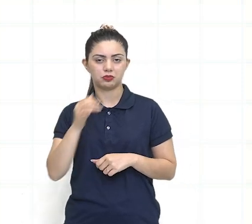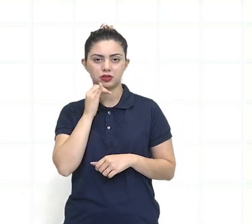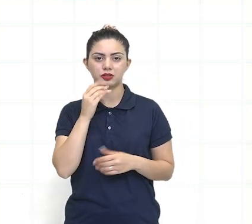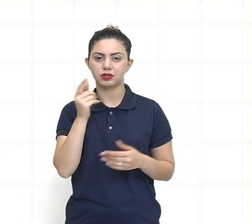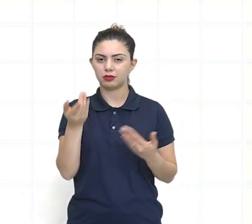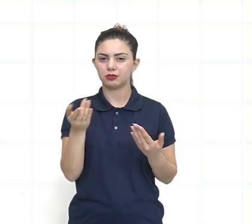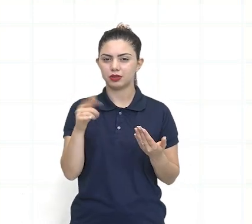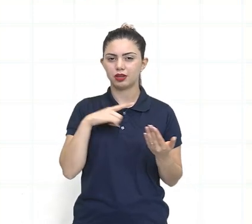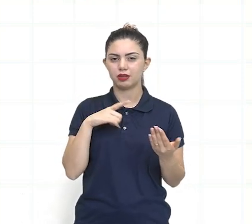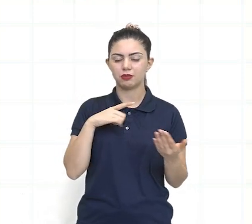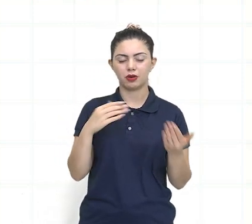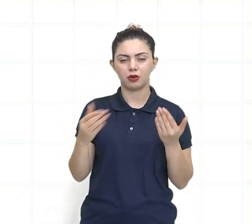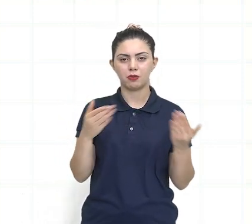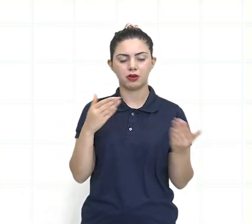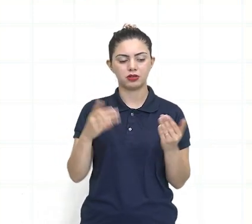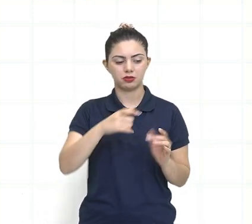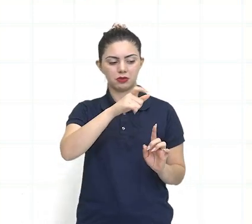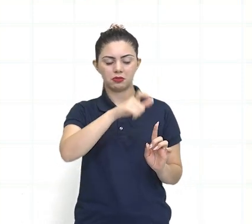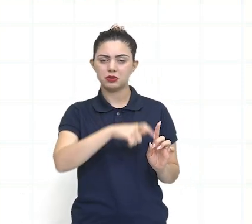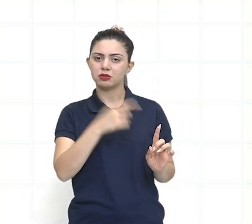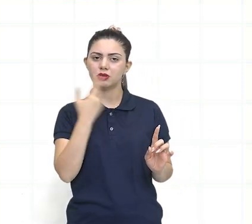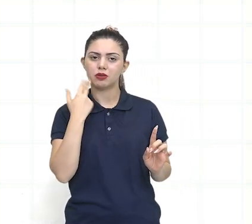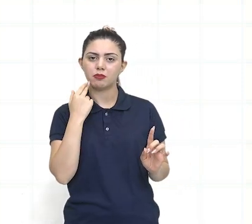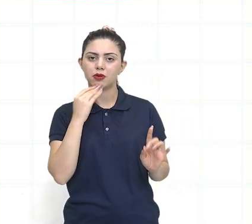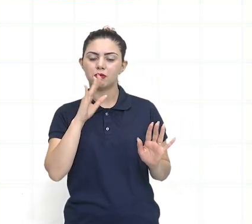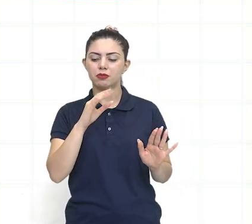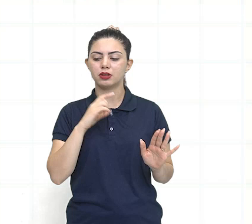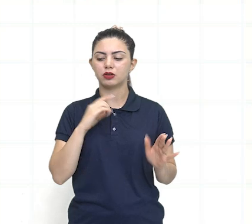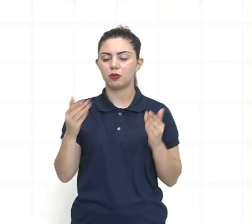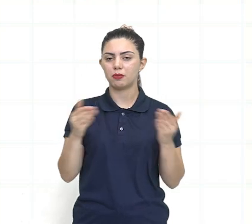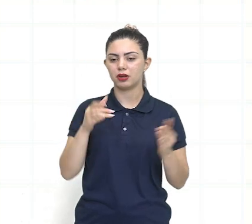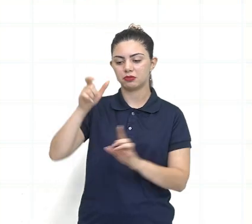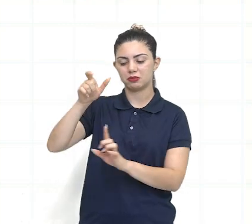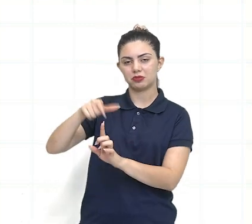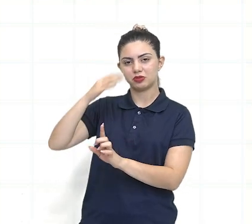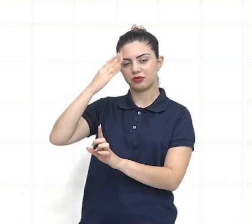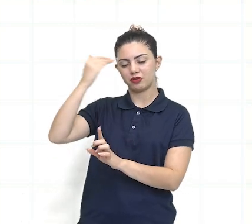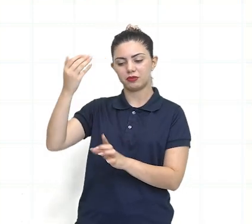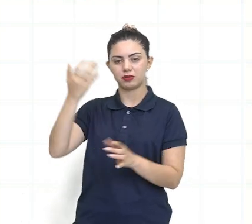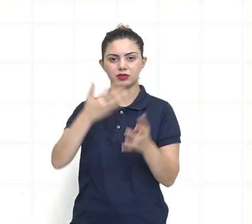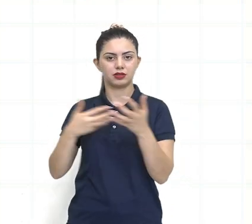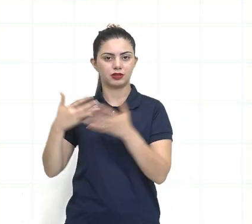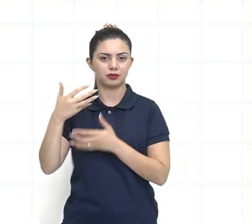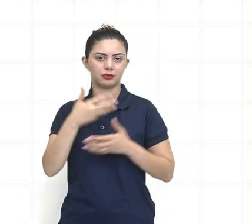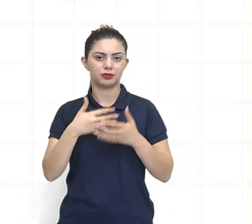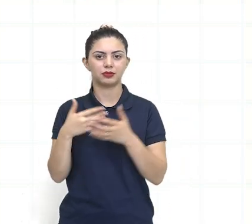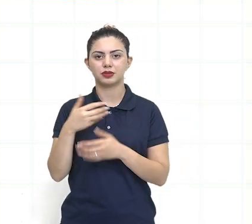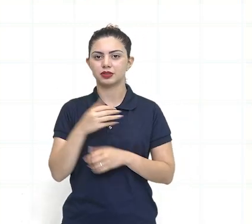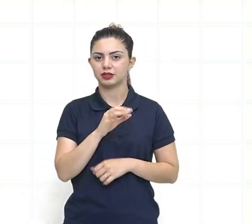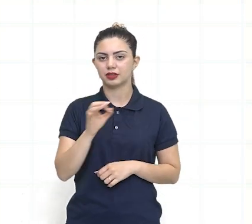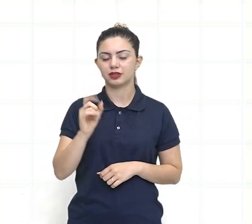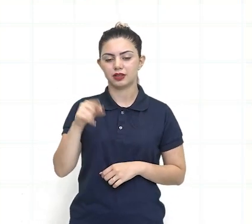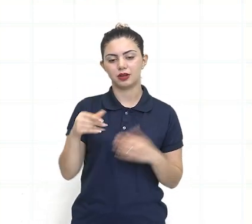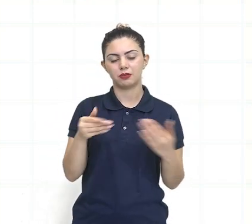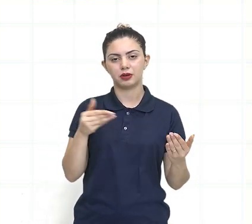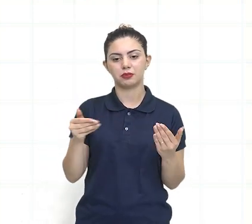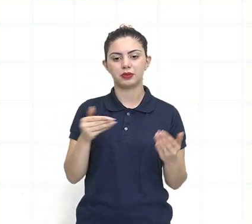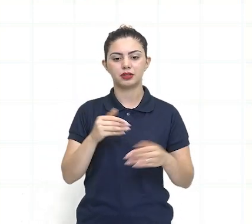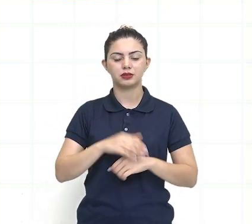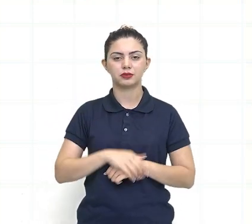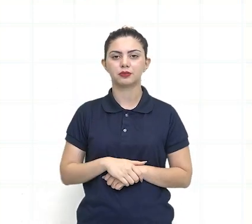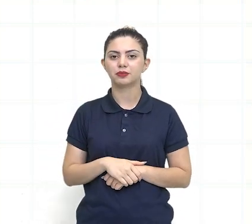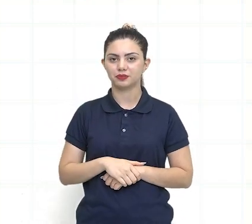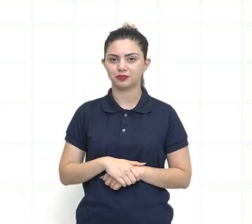pessoa comum, com uma grande expressão da música, né? Que é o Pavarotti, o tenor